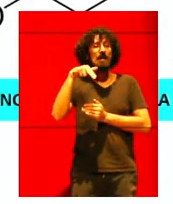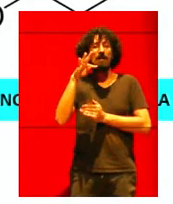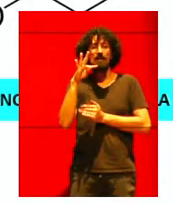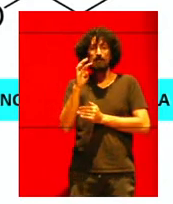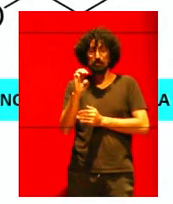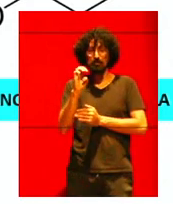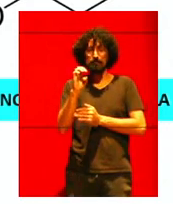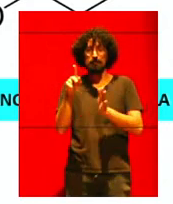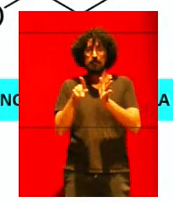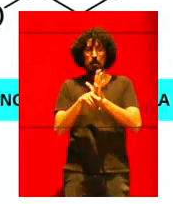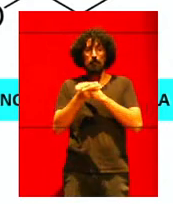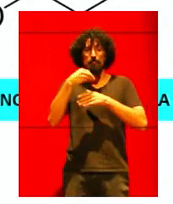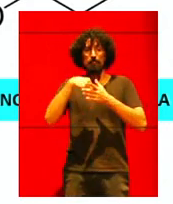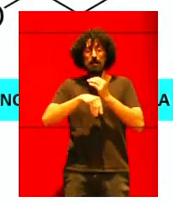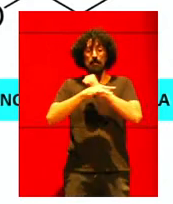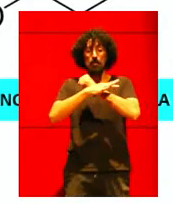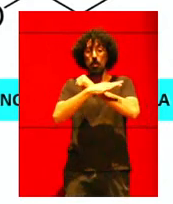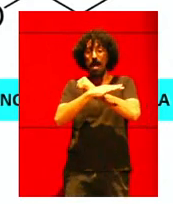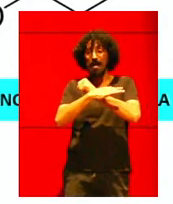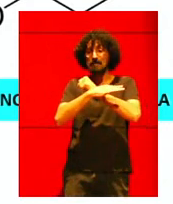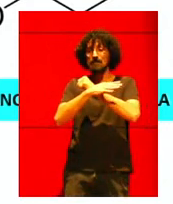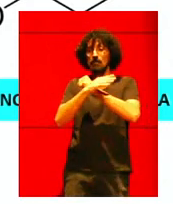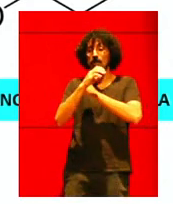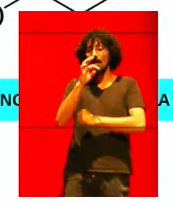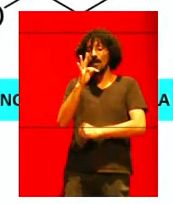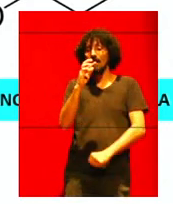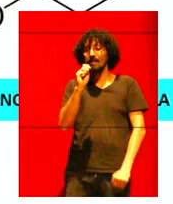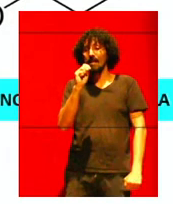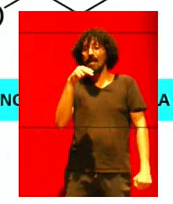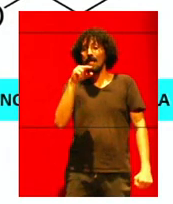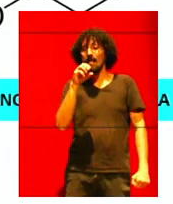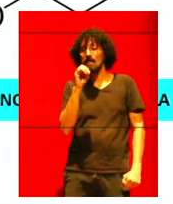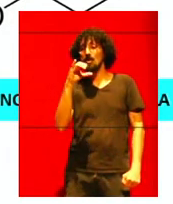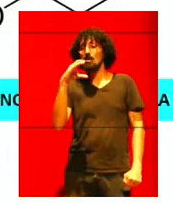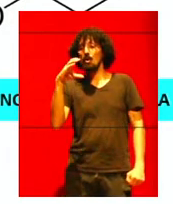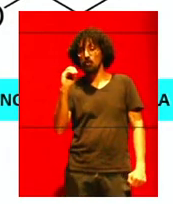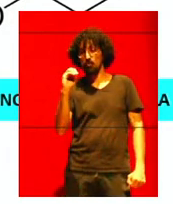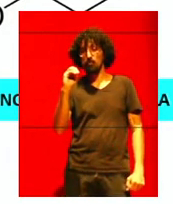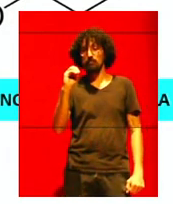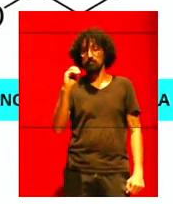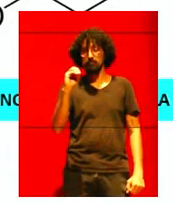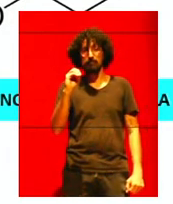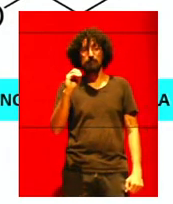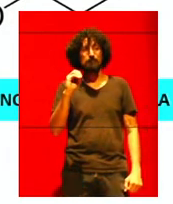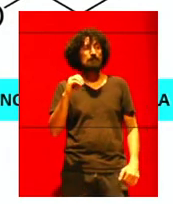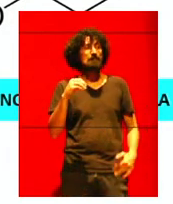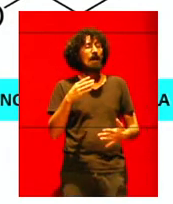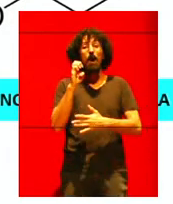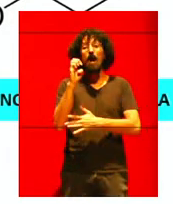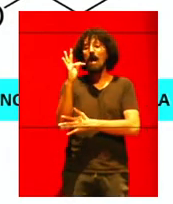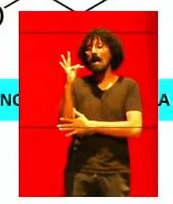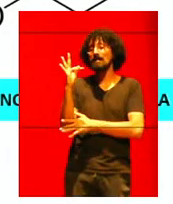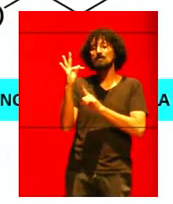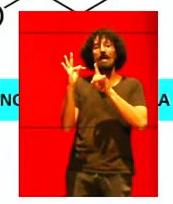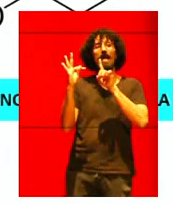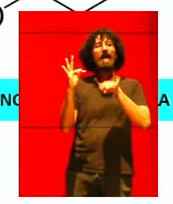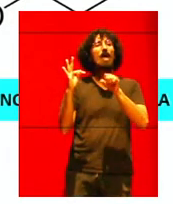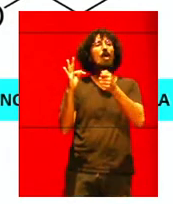etanoico. Etanoico, eti, é de quantos carbonos? Eti é de quantos carbonos,